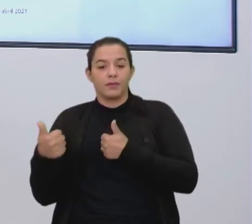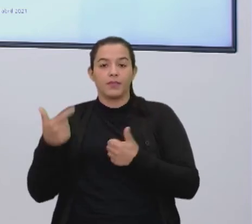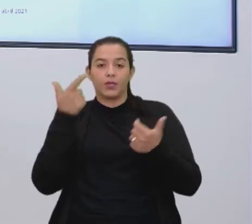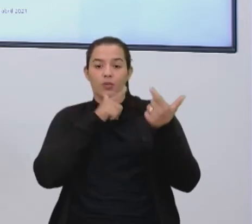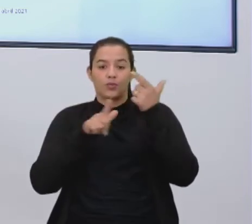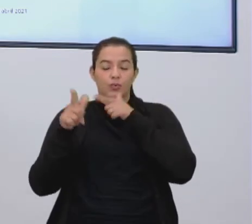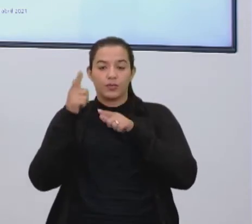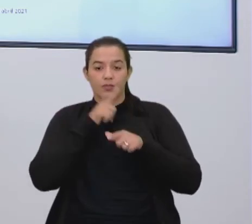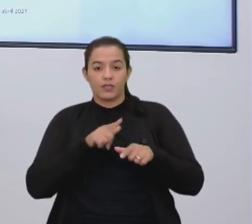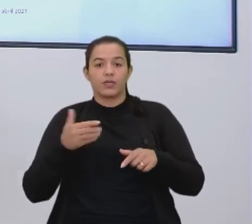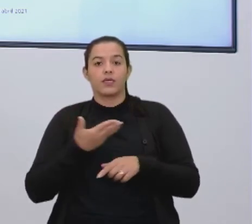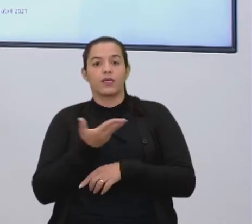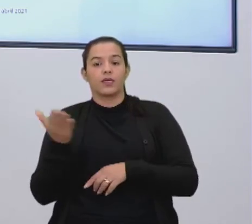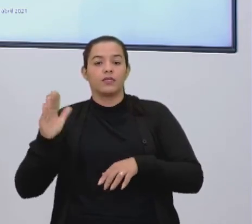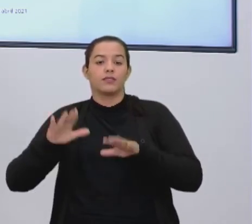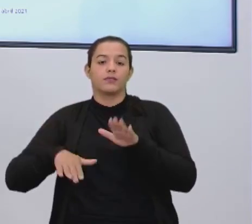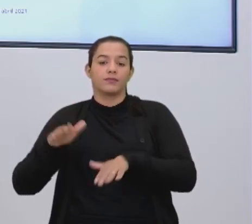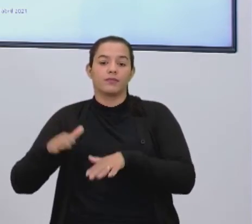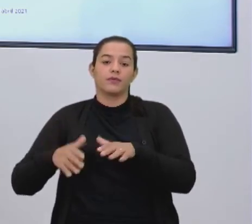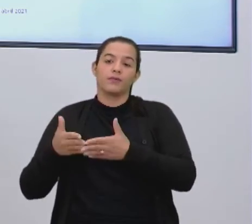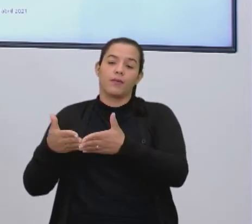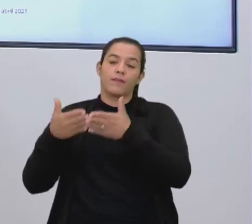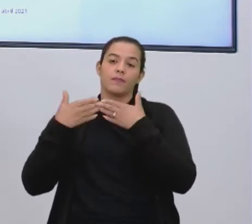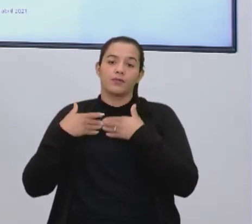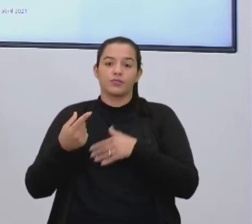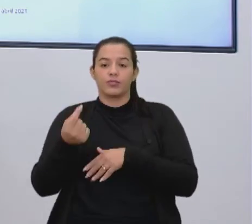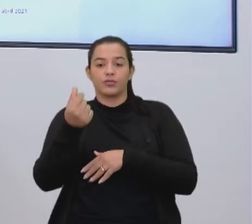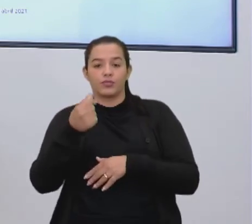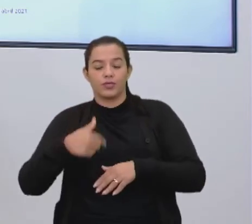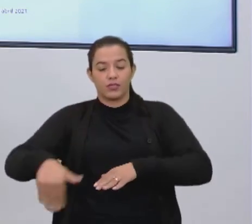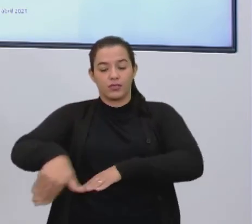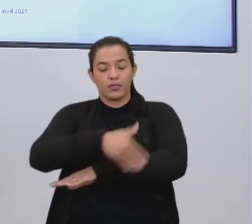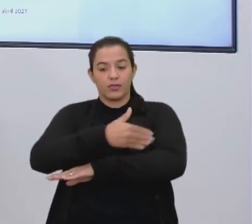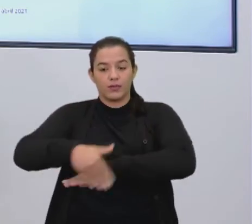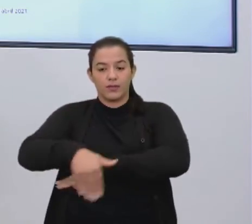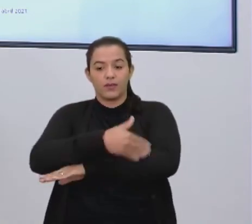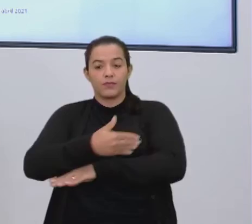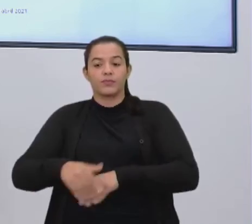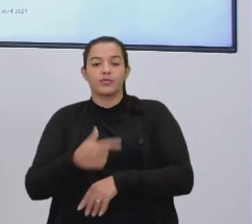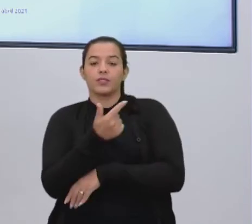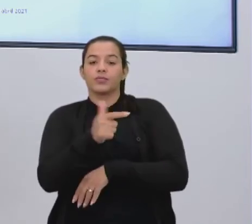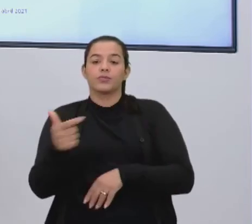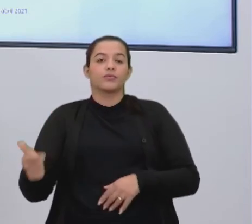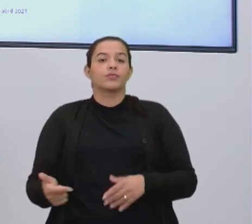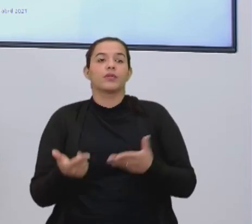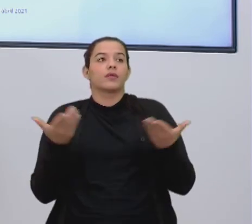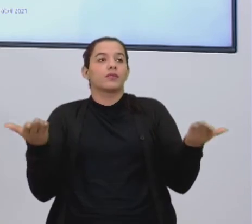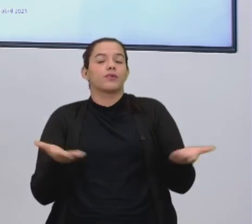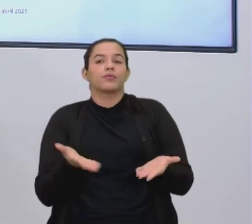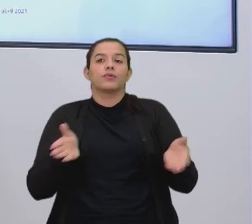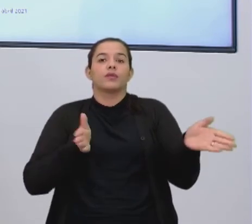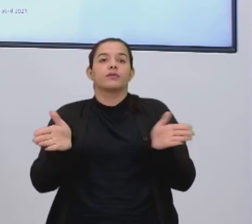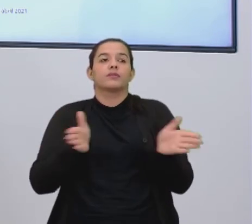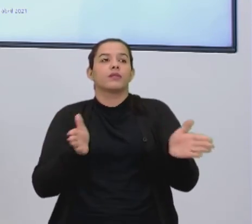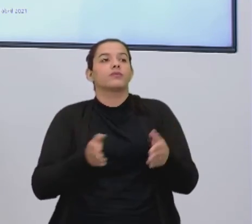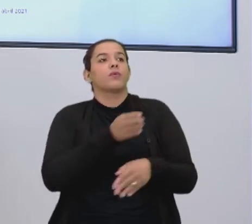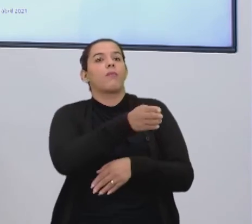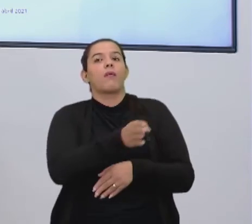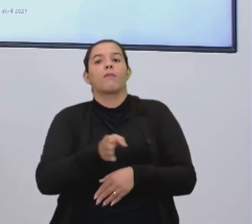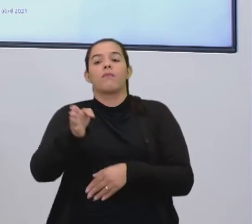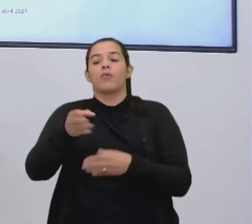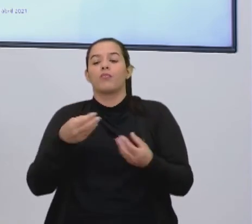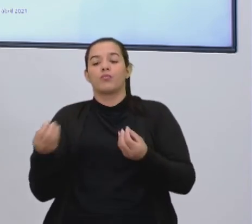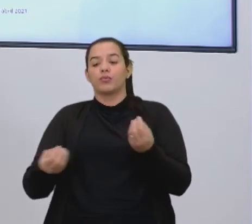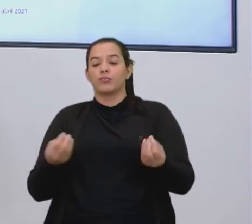dinheiro. Muitos deles recorrem a, por exemplo, pedir dinheiro na rua, porque eles não têm qualquer oportunidade de se inserir